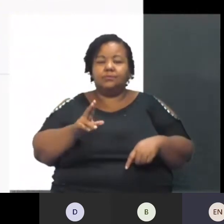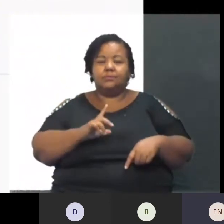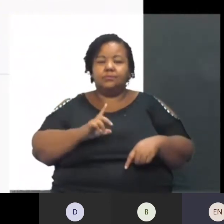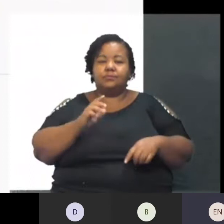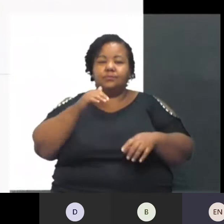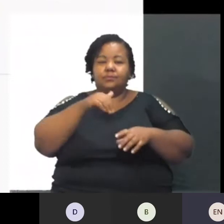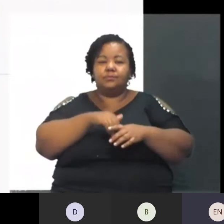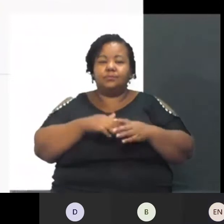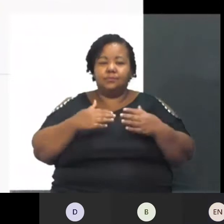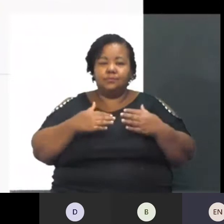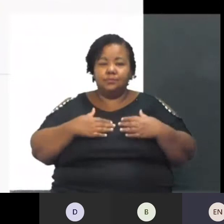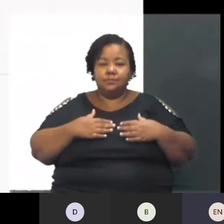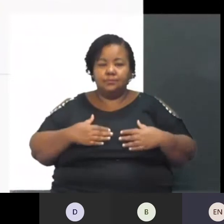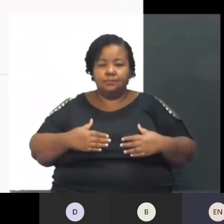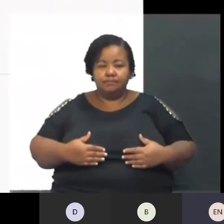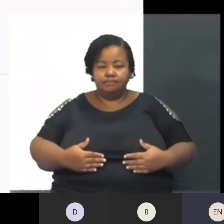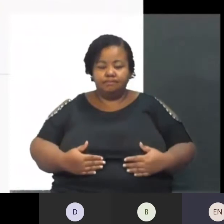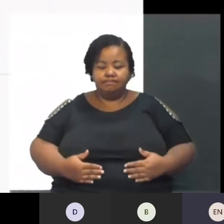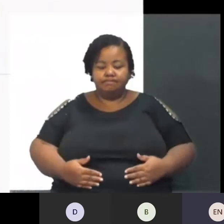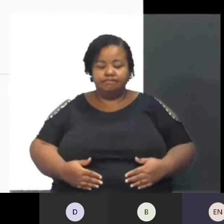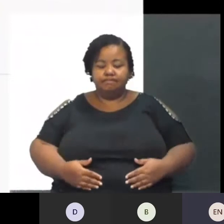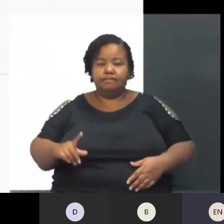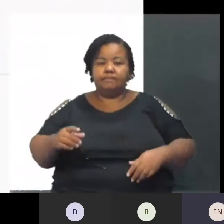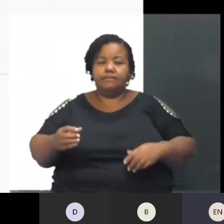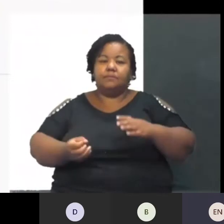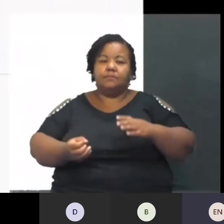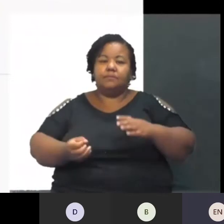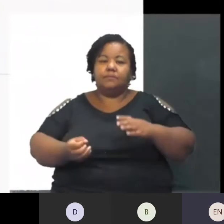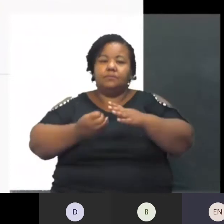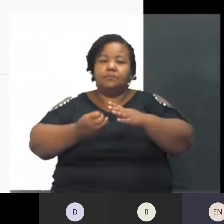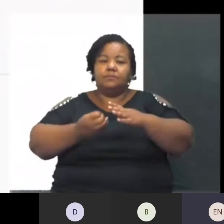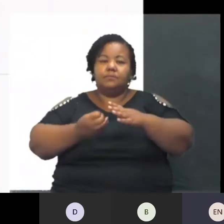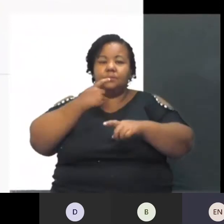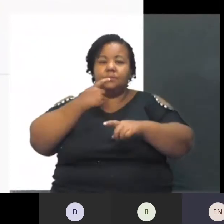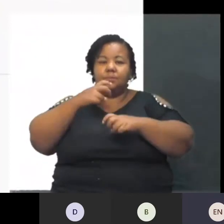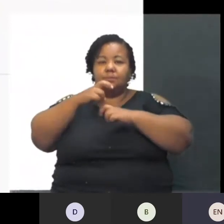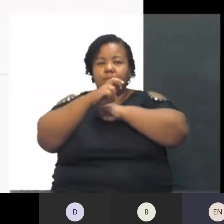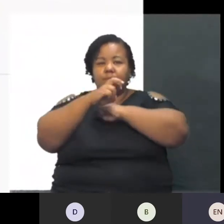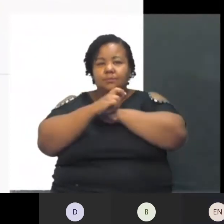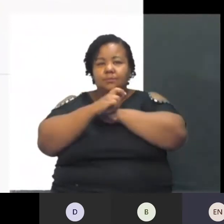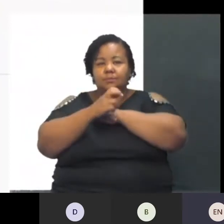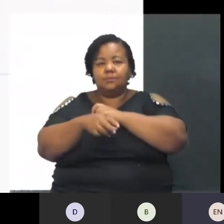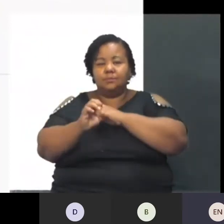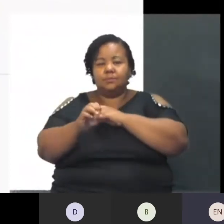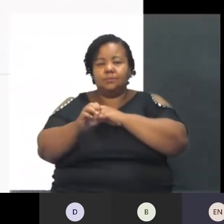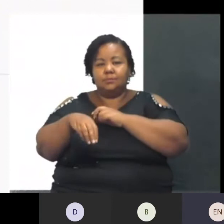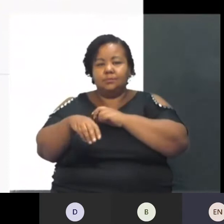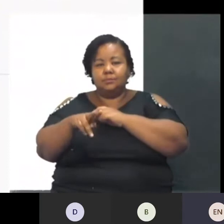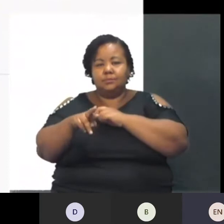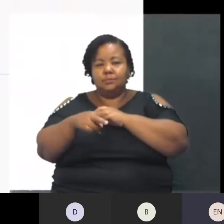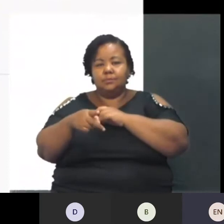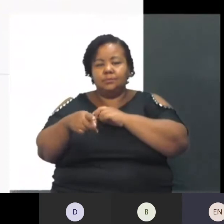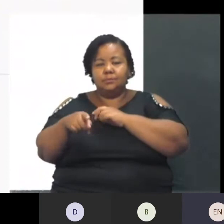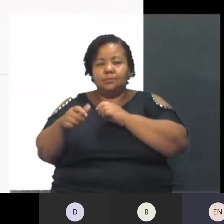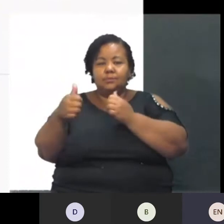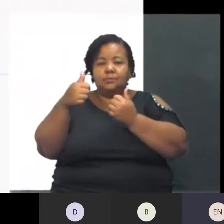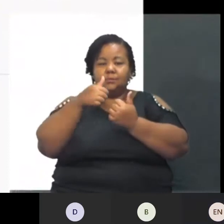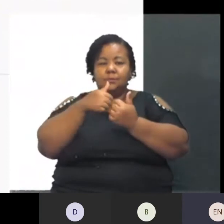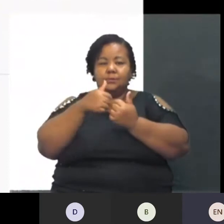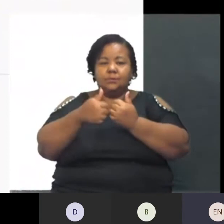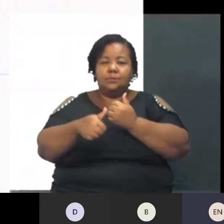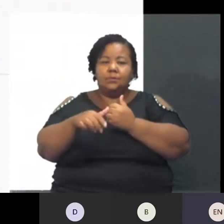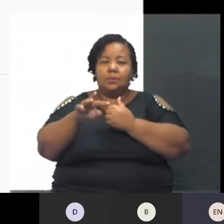encontrado no corpo humano. Ela forma o primeiro esqueleto do embrião, que será substituído por tecido